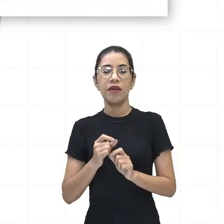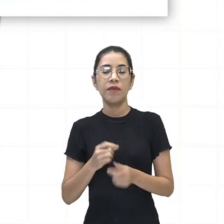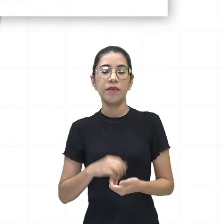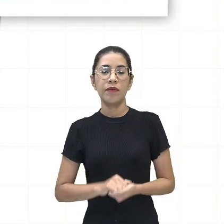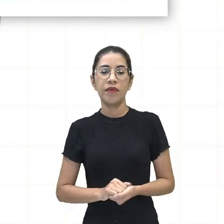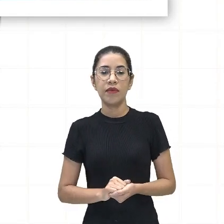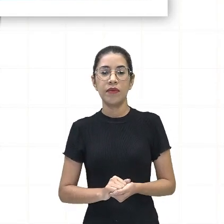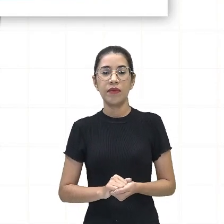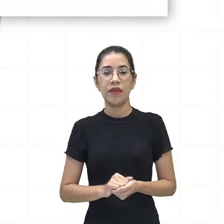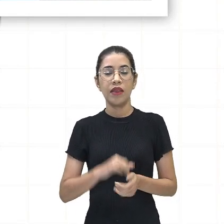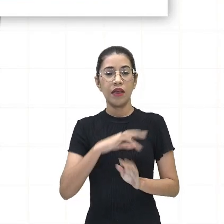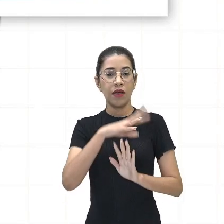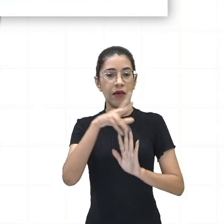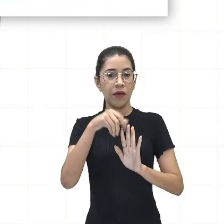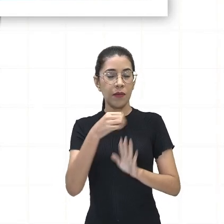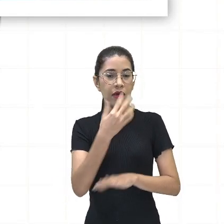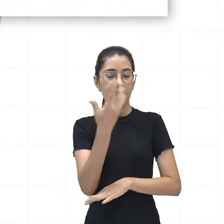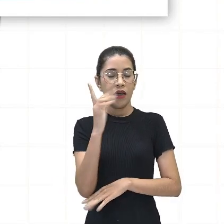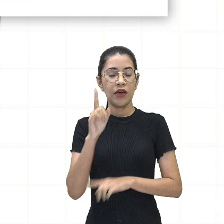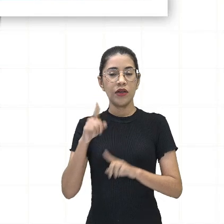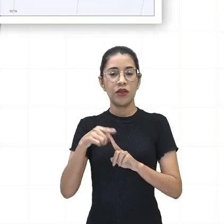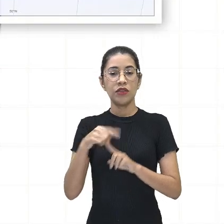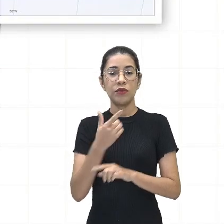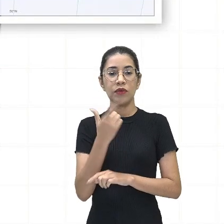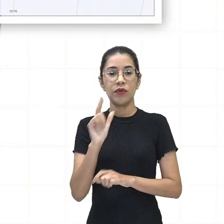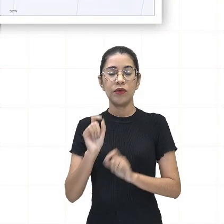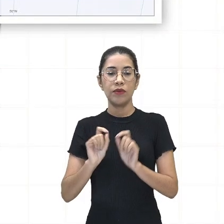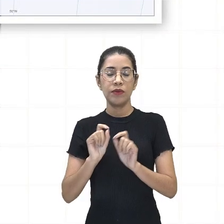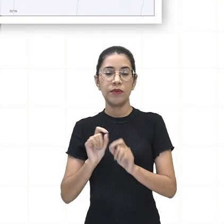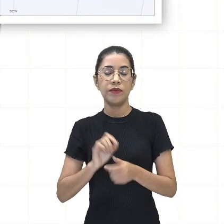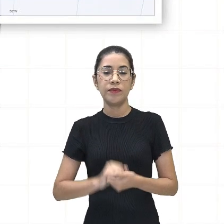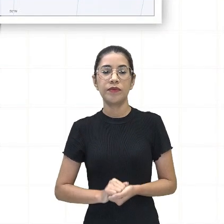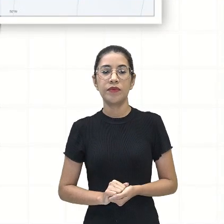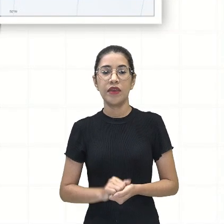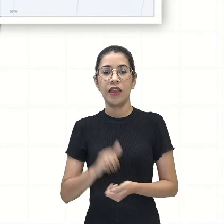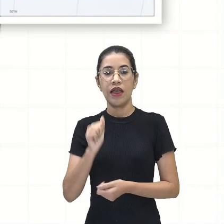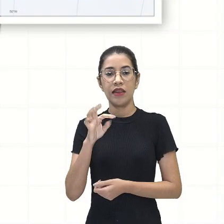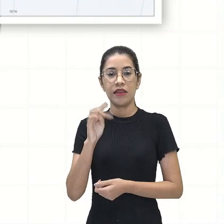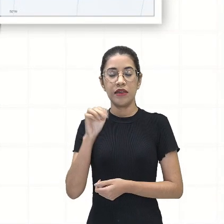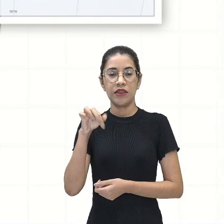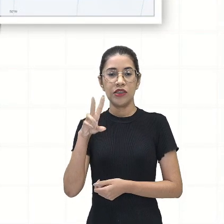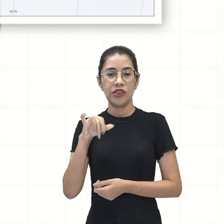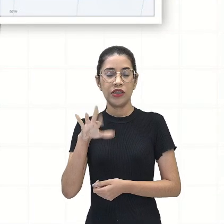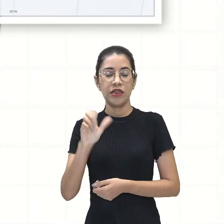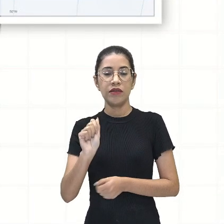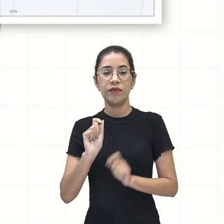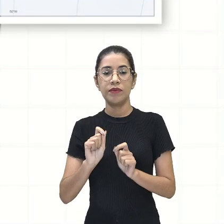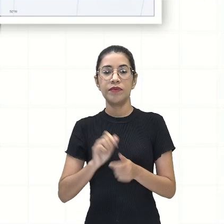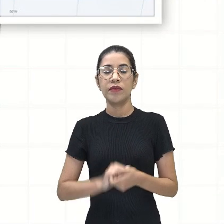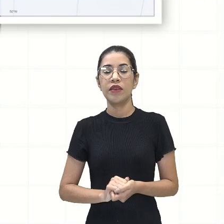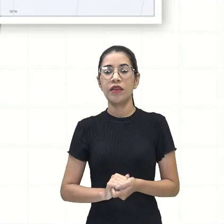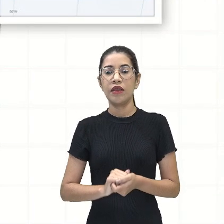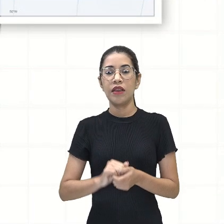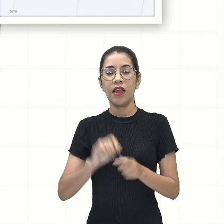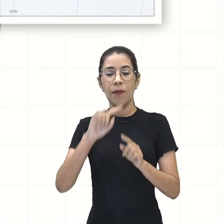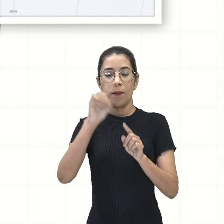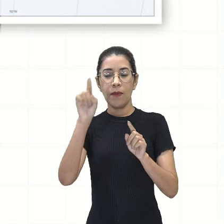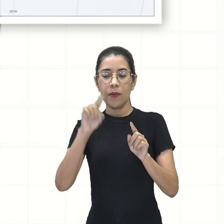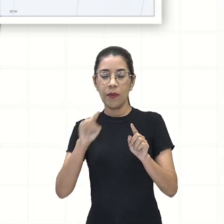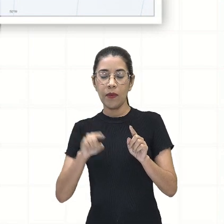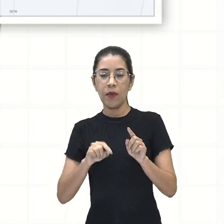da Mata Atlântica, um outro tipo de vegetação. A Mata Atlântica, ela abrange a costa